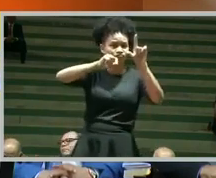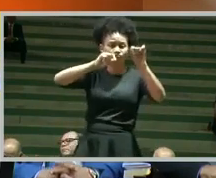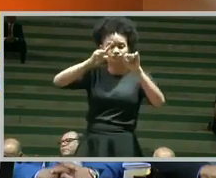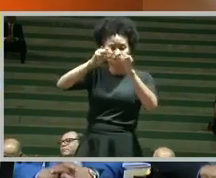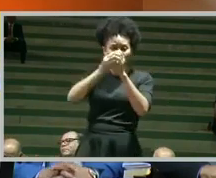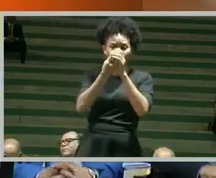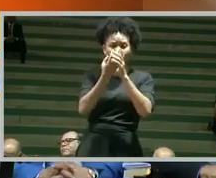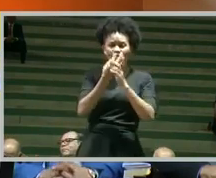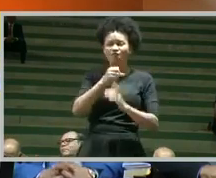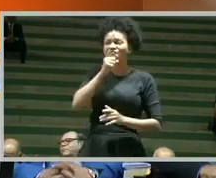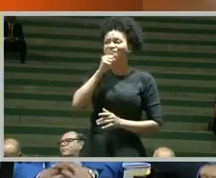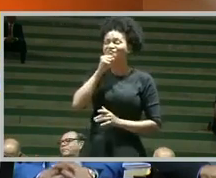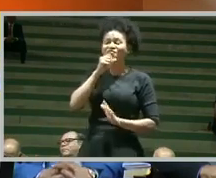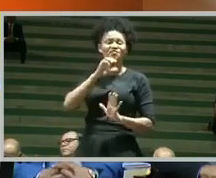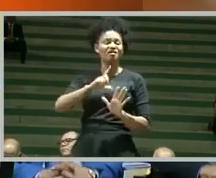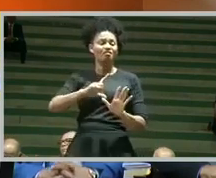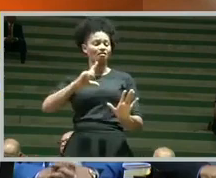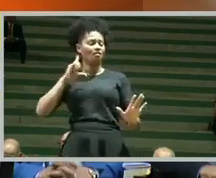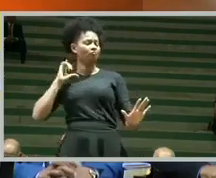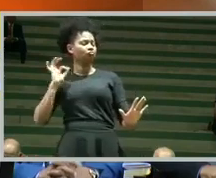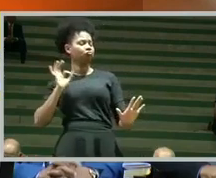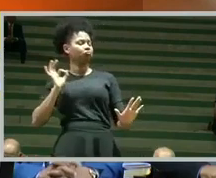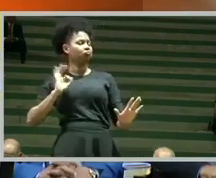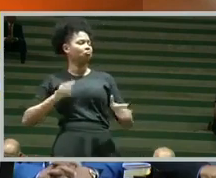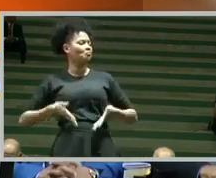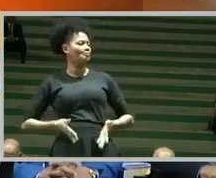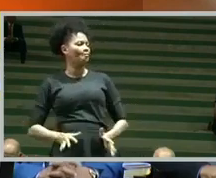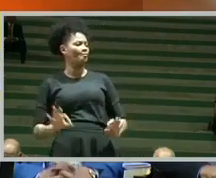Aliás, o teu avô nem tinha nascido ainda.